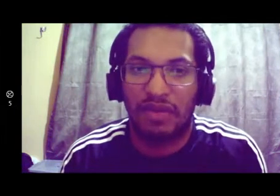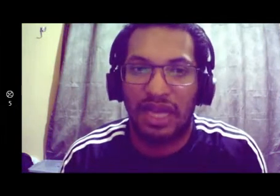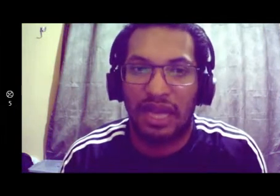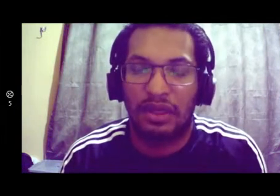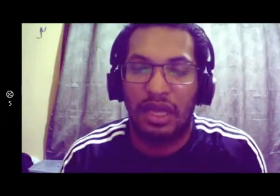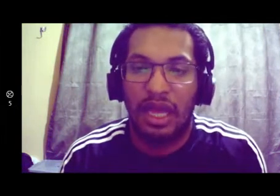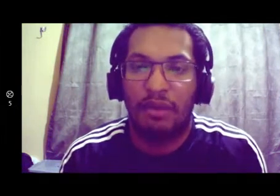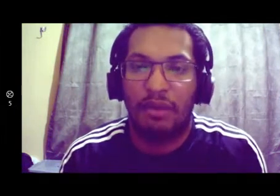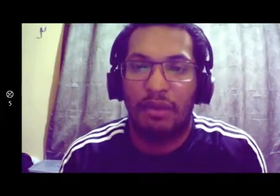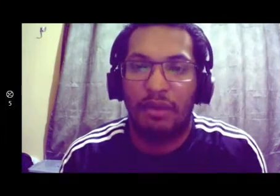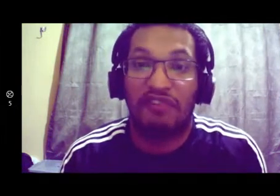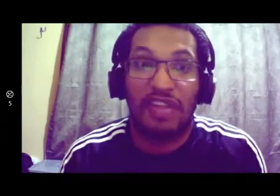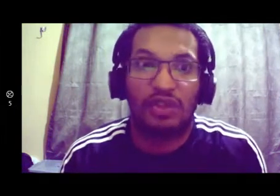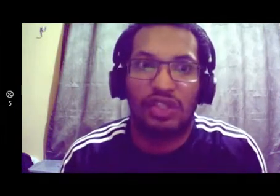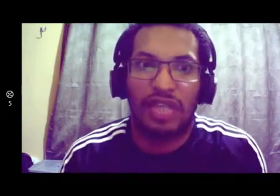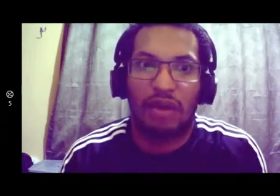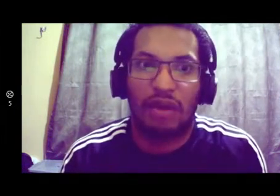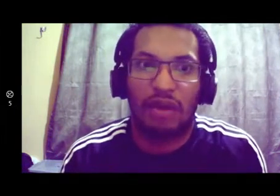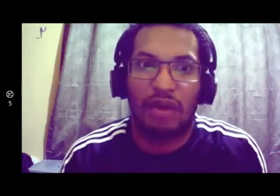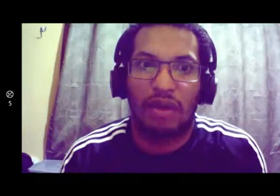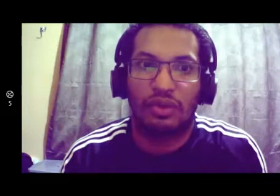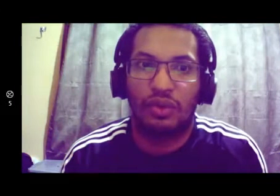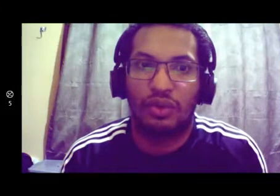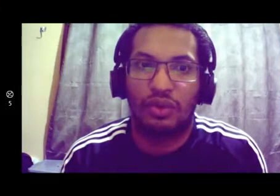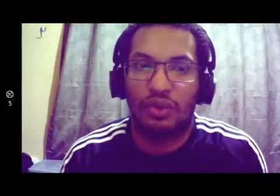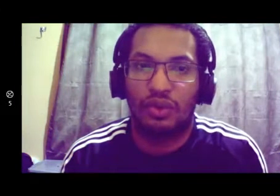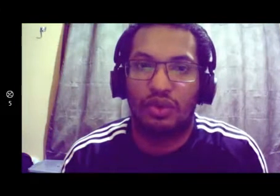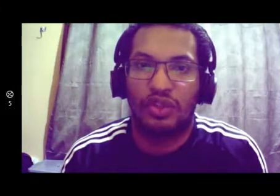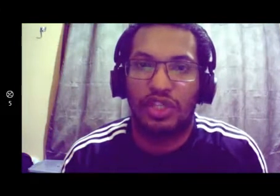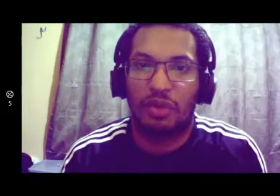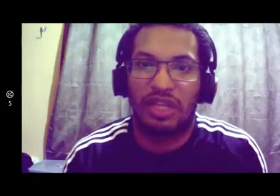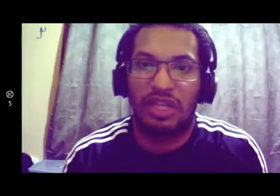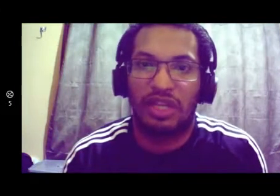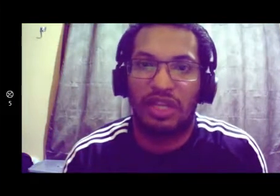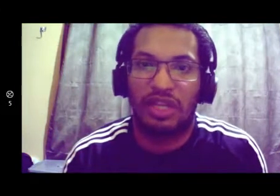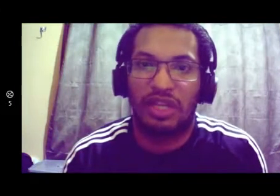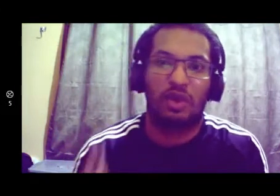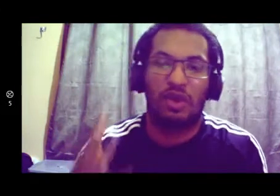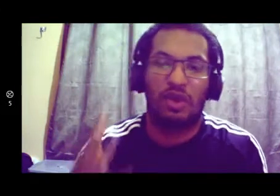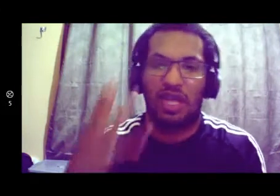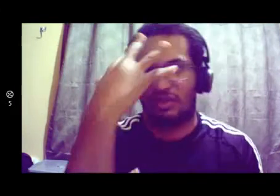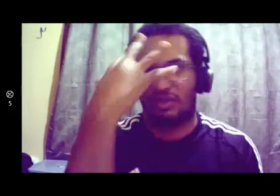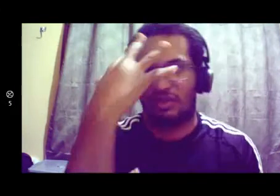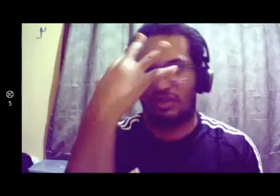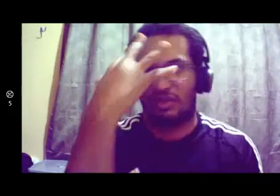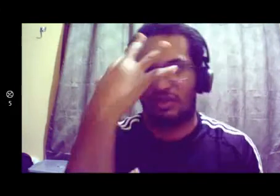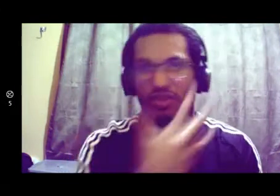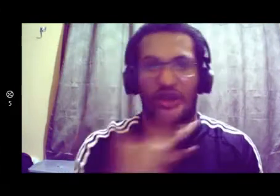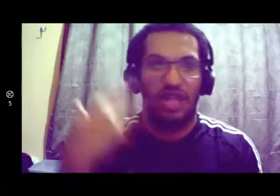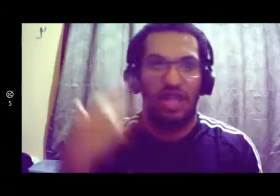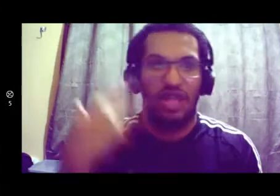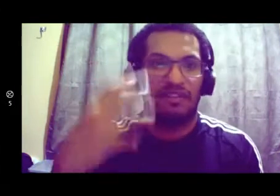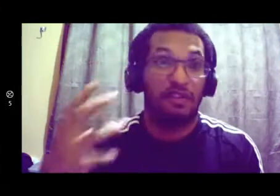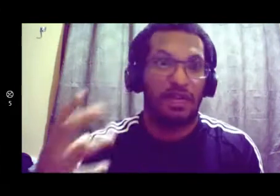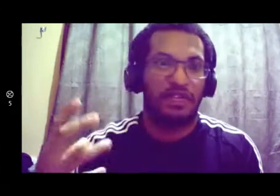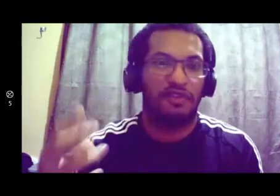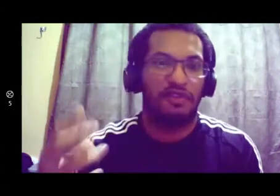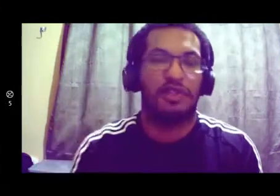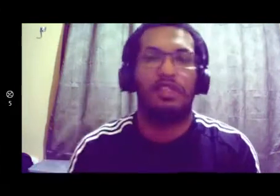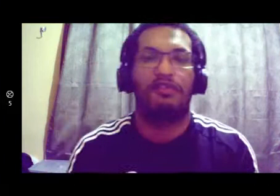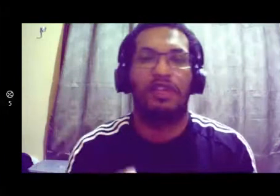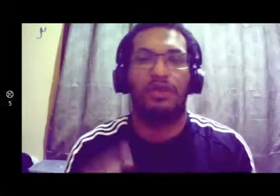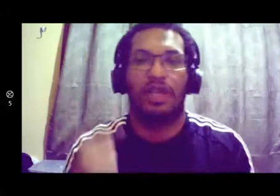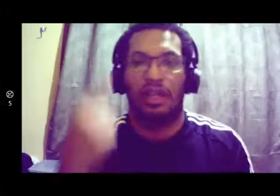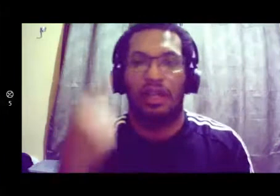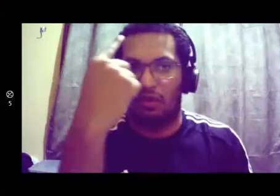mais complicado. Porque aí você faz o sinal do 5, porque não tem como você colocar seus 5 dedinhos só, porque aí vai ficando mais difícil.